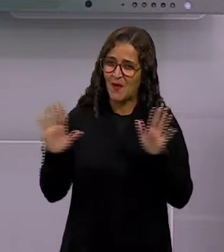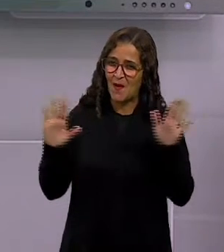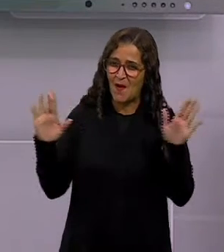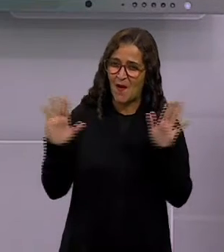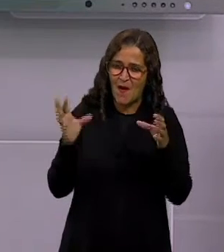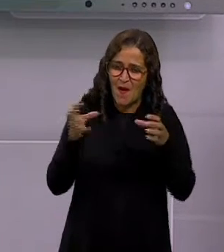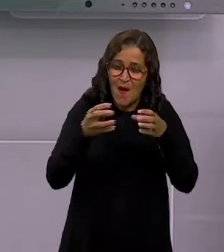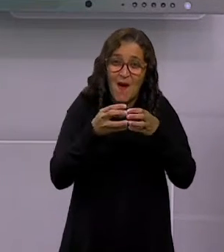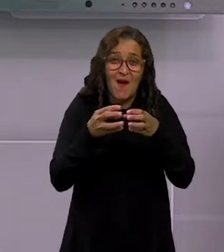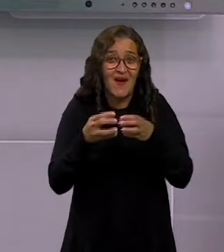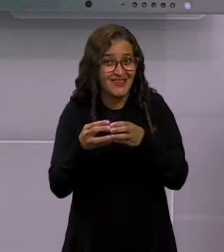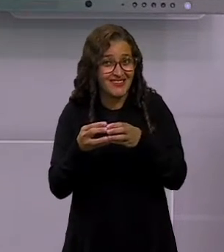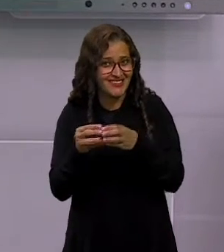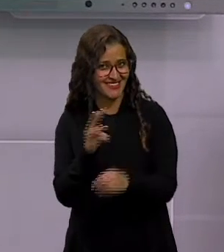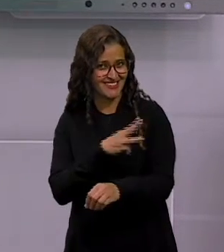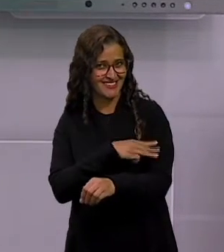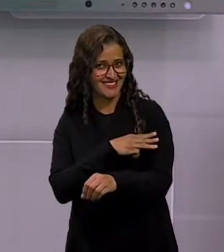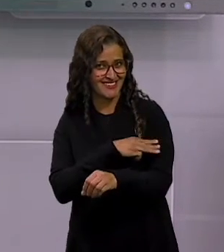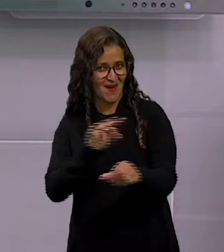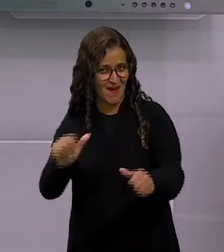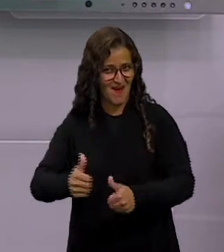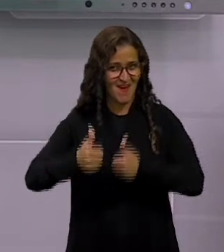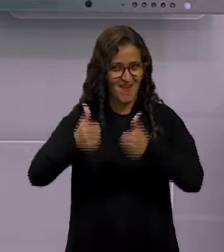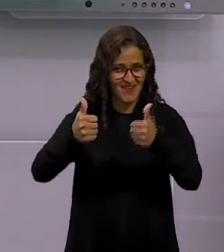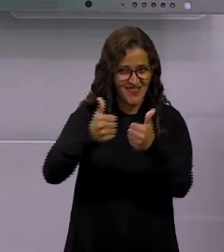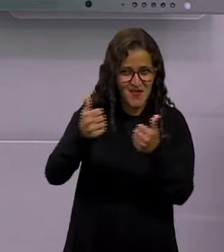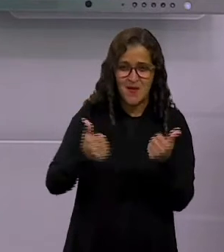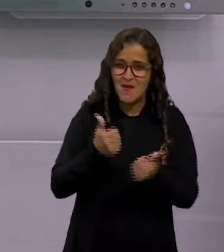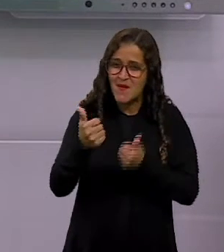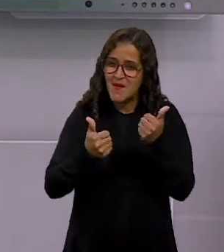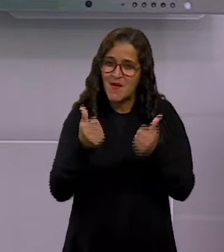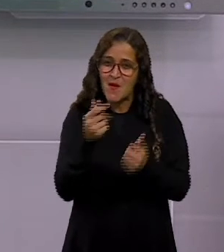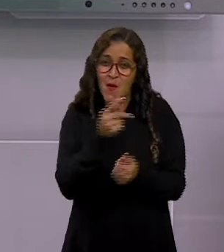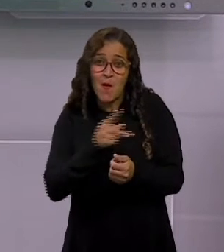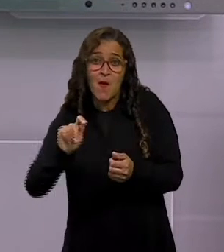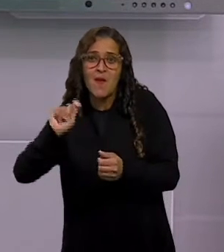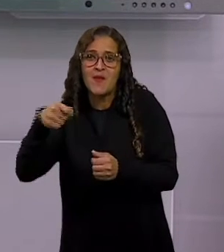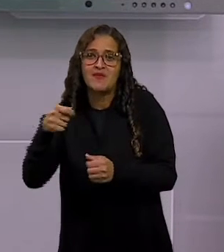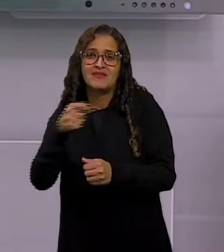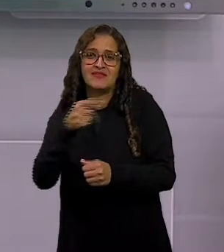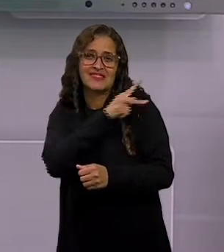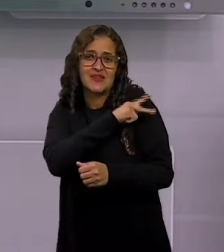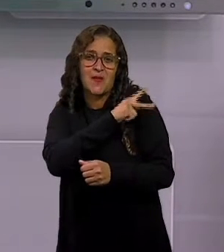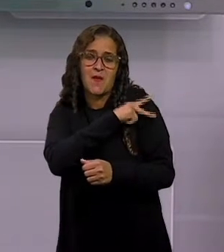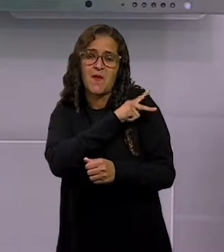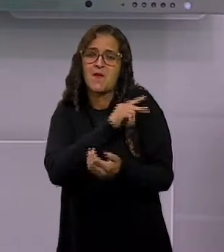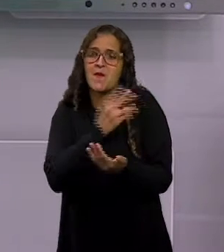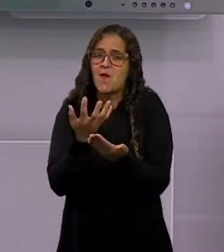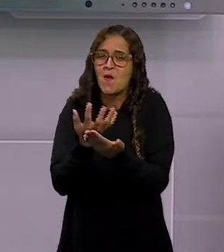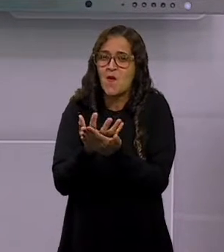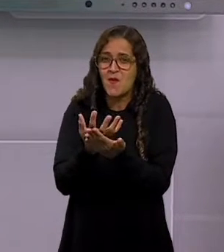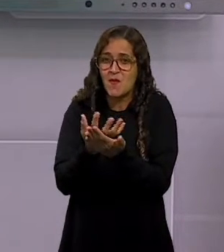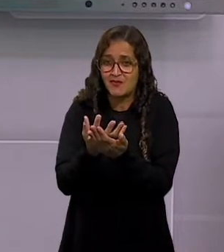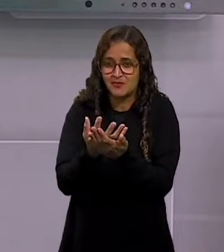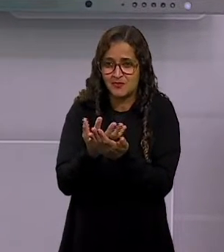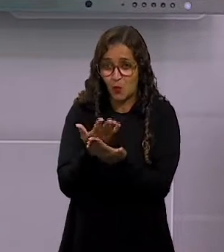Olá, turma do terceiro ano, tudo bem com vocês? A professora Kelly está aqui para mais uma aula do componente curricular